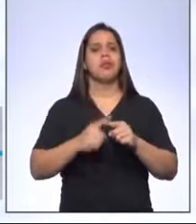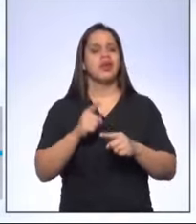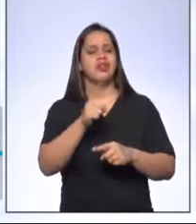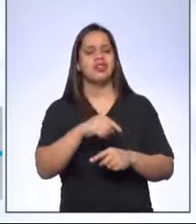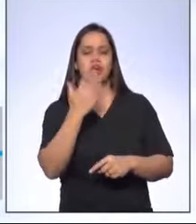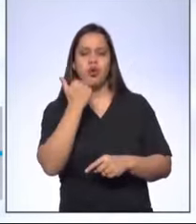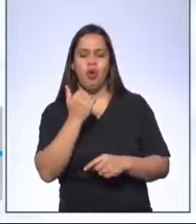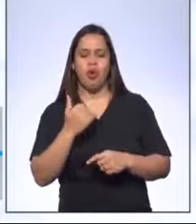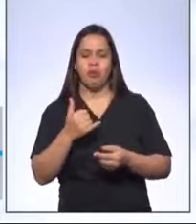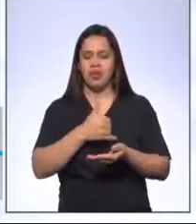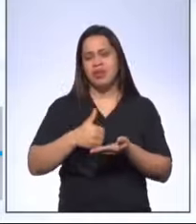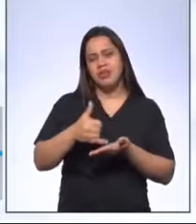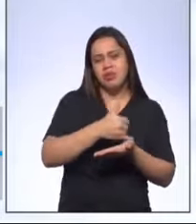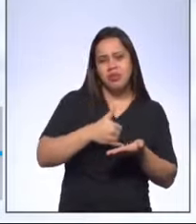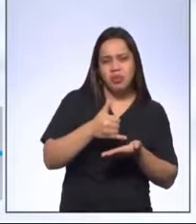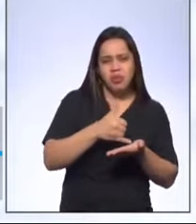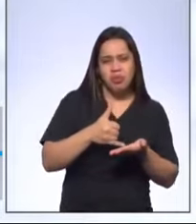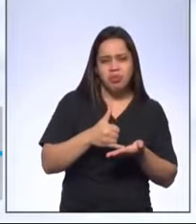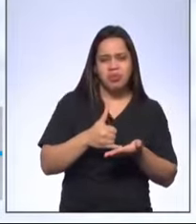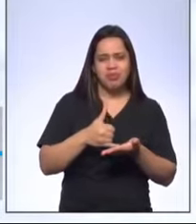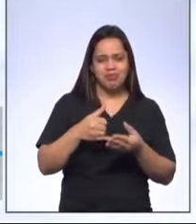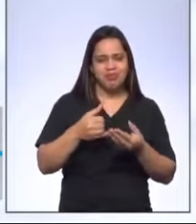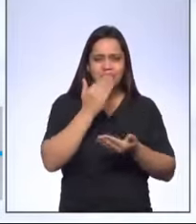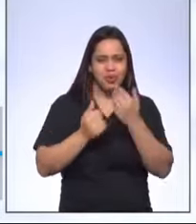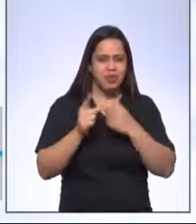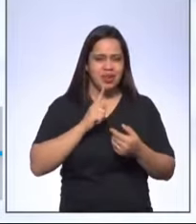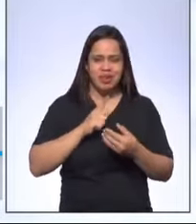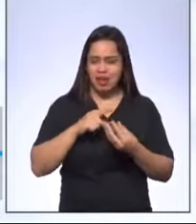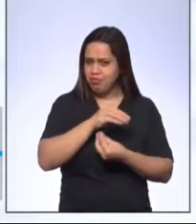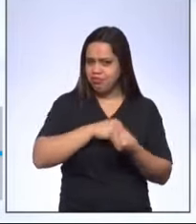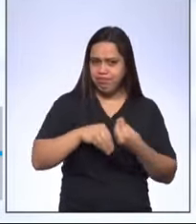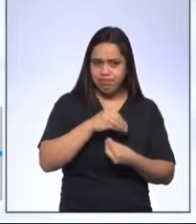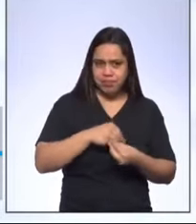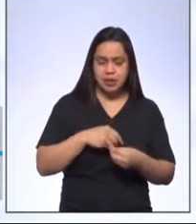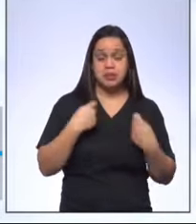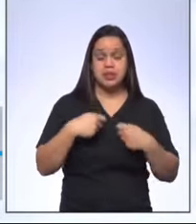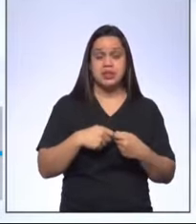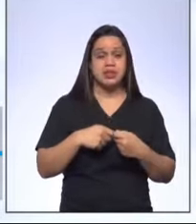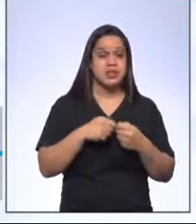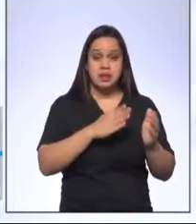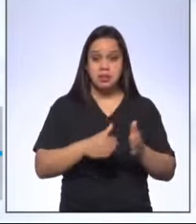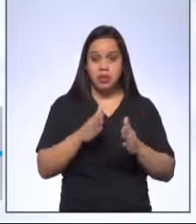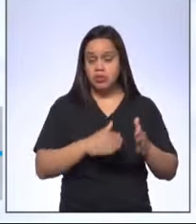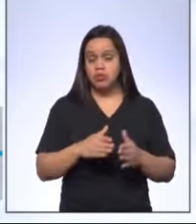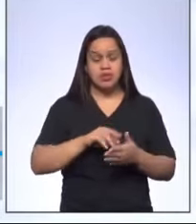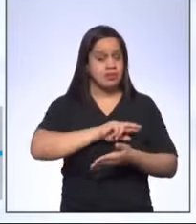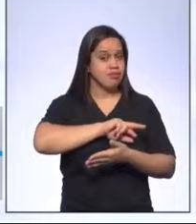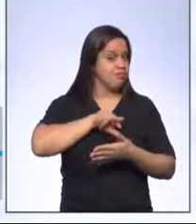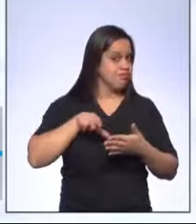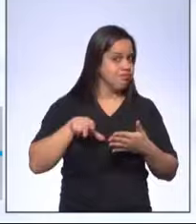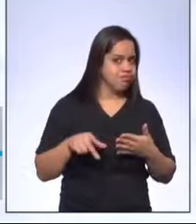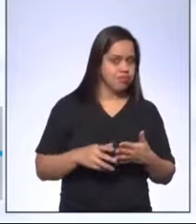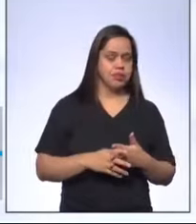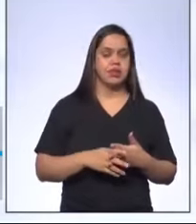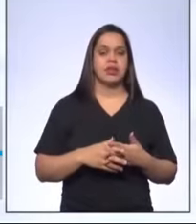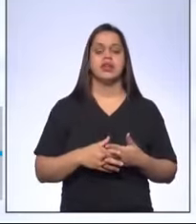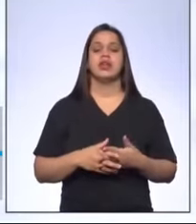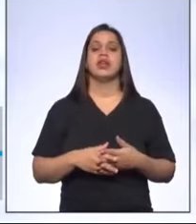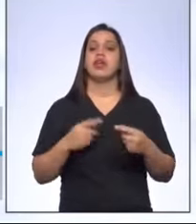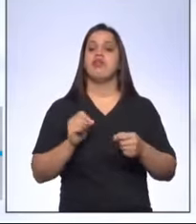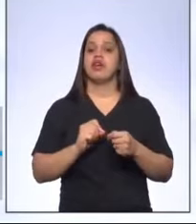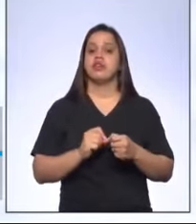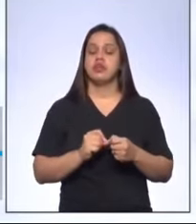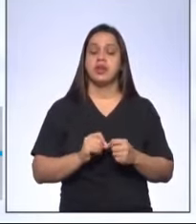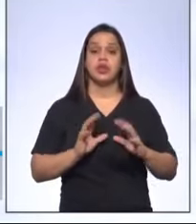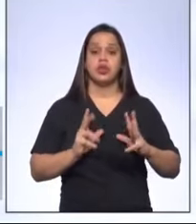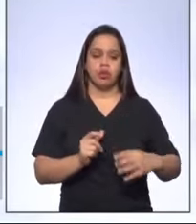produzir um monte de bile, né, para poder acabar com aquela gordura lá, tá bom? Então, vai jogar isso aonde?